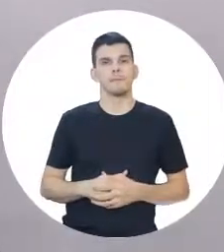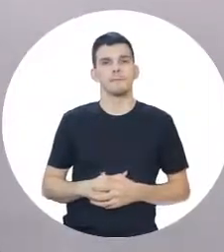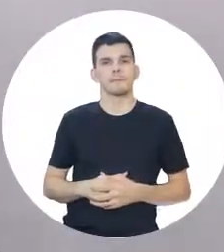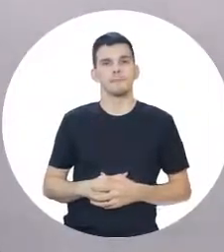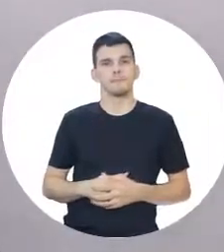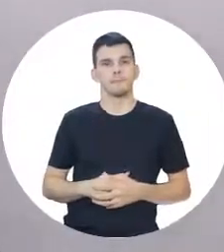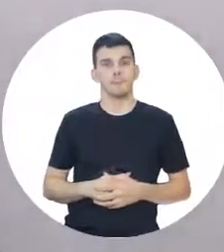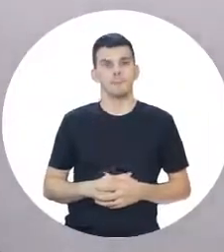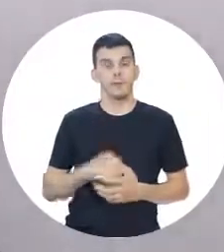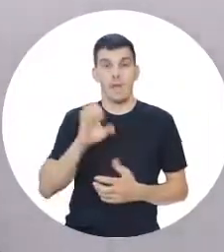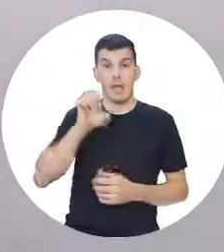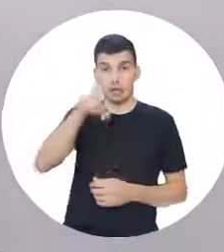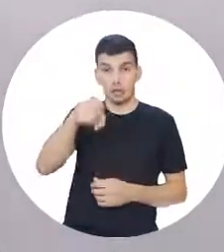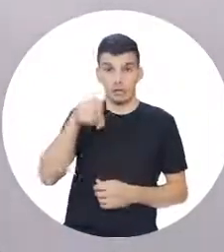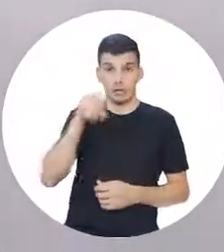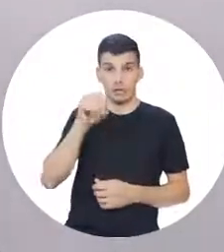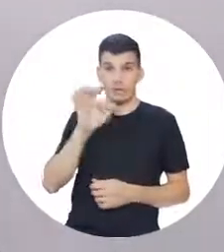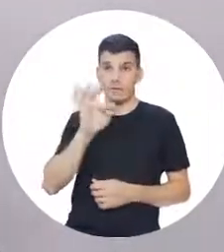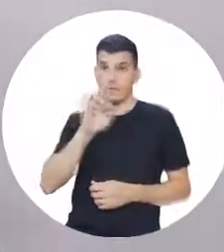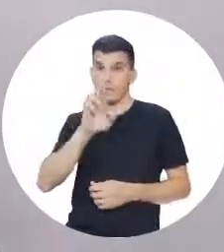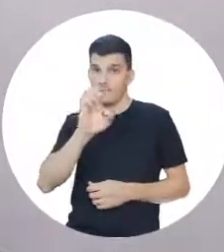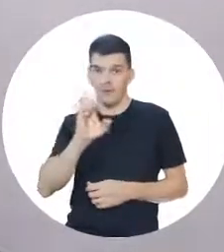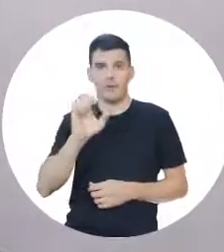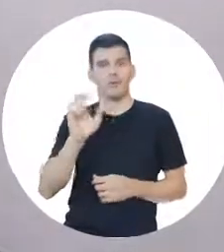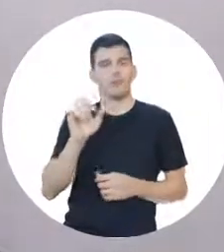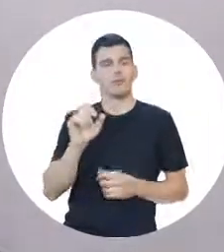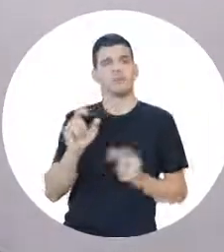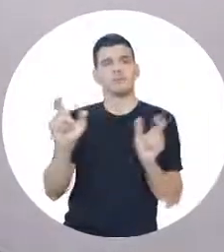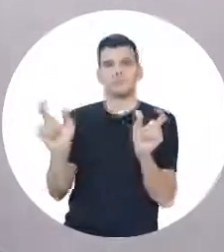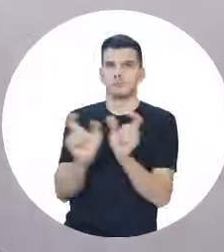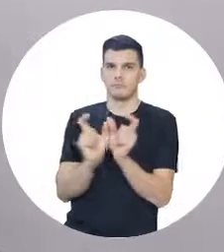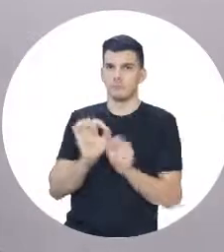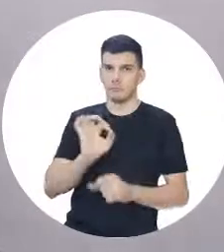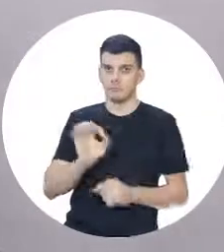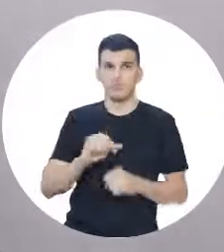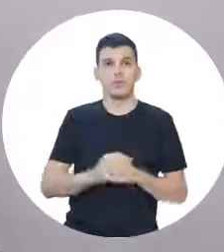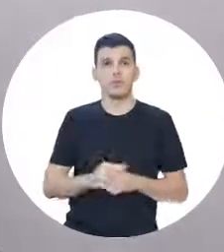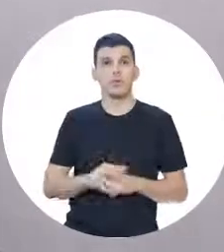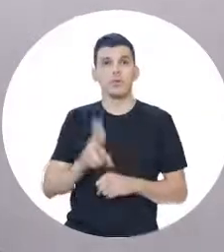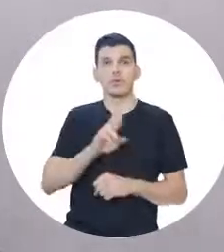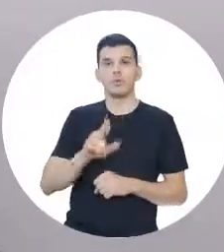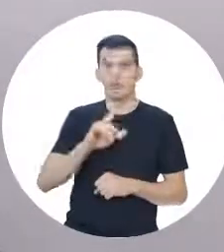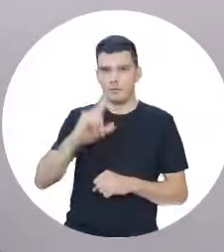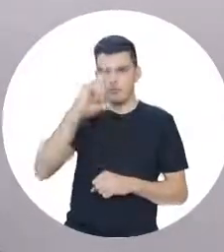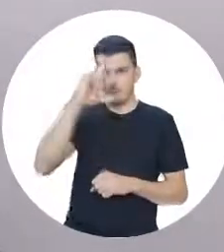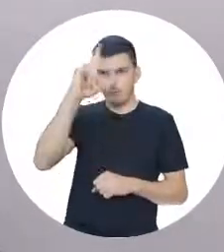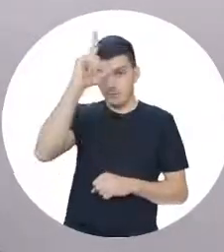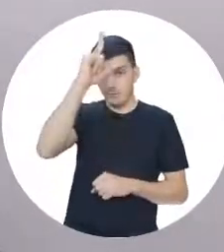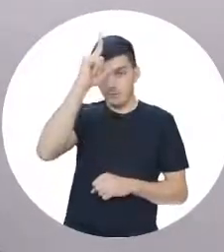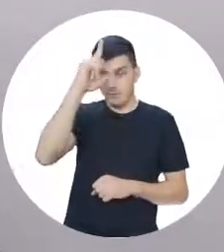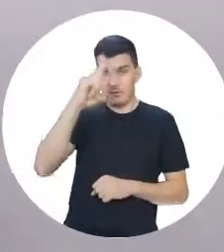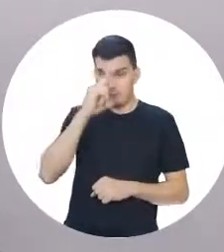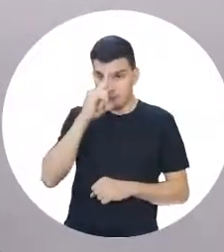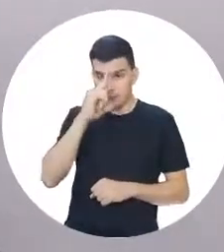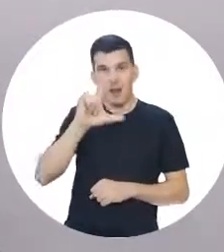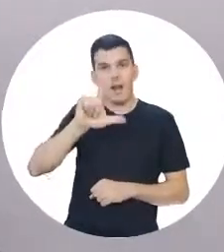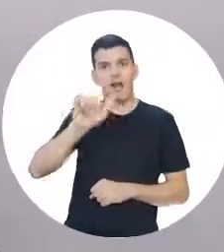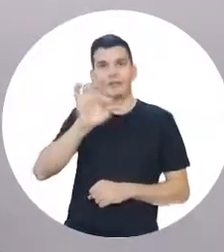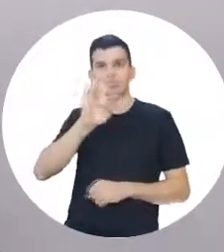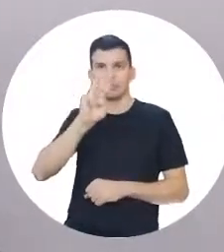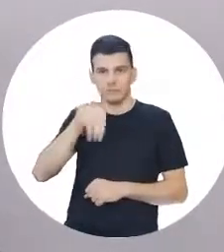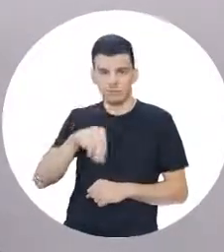Enxofre, a gente não trabalha com o nome quando utiliza a terminação em português, a gente usa o nome em latim.